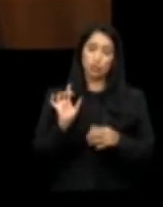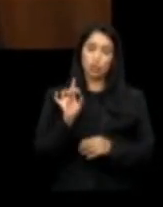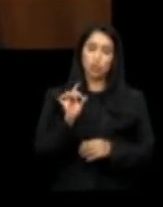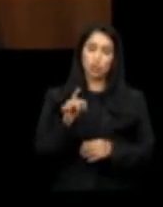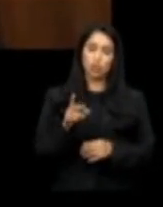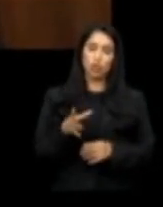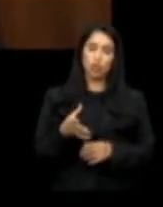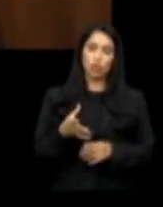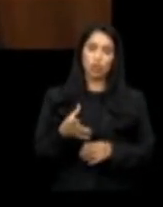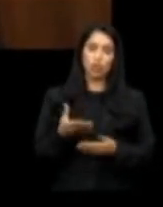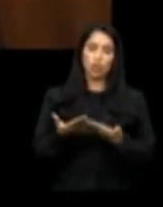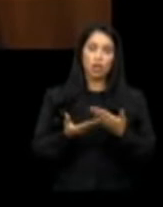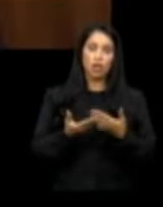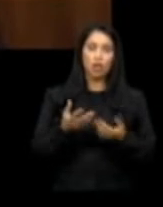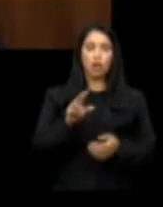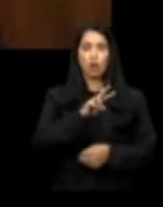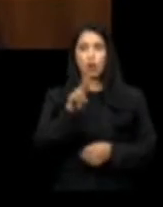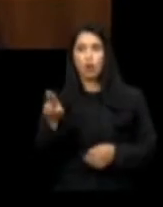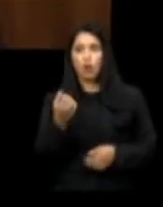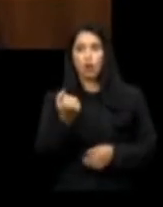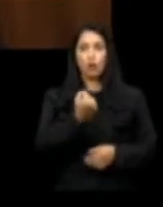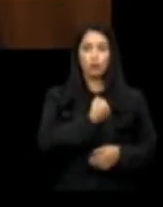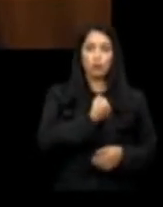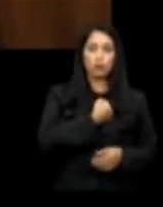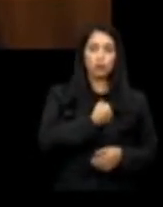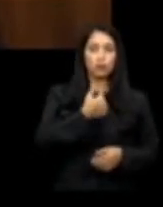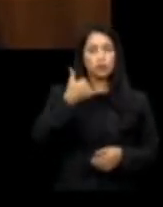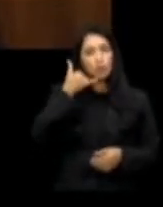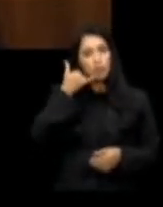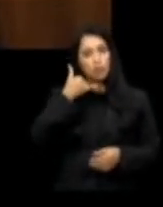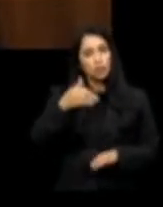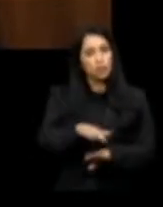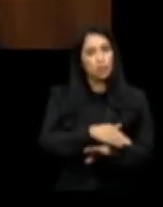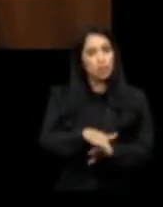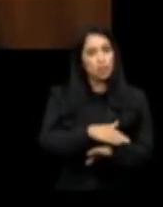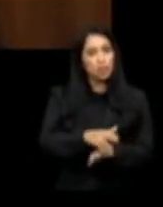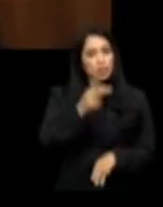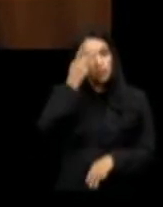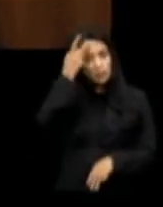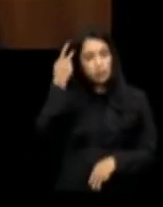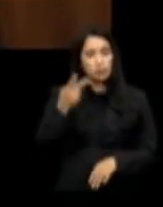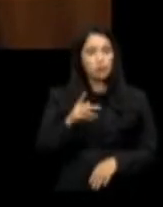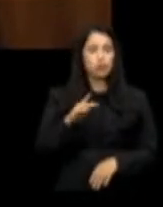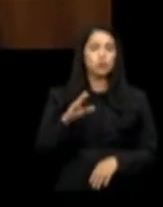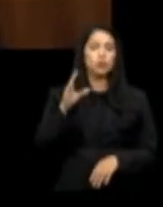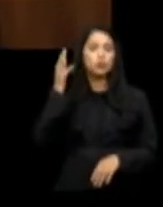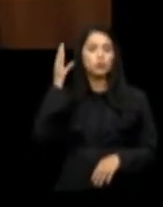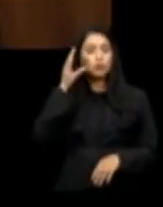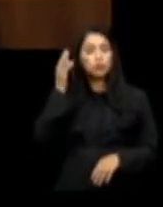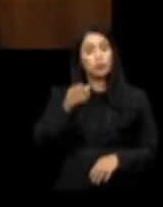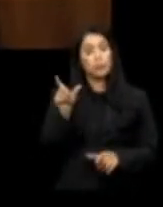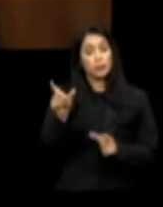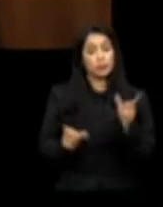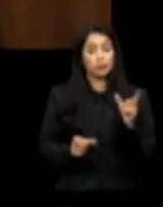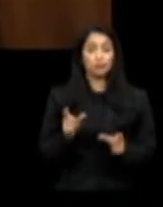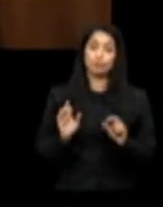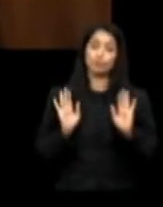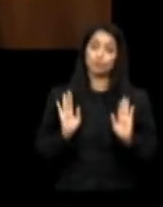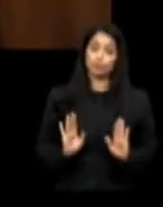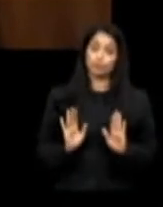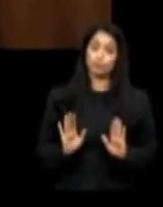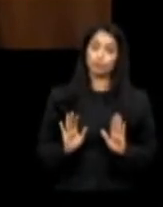da relação de nomes, números de telefone e endereços de seus consumidores, pessoas físicas ou jurídicas. É